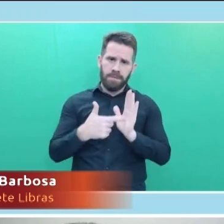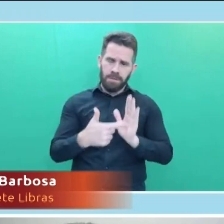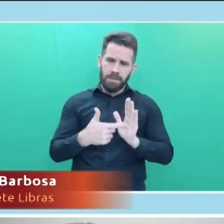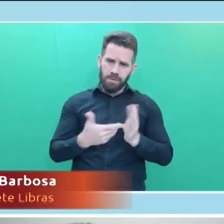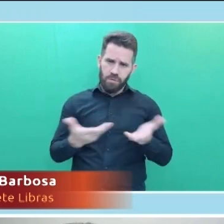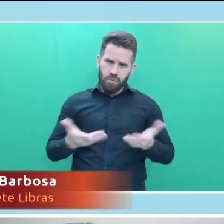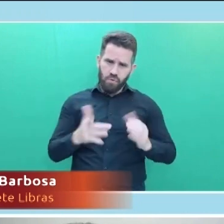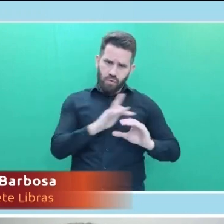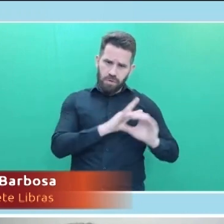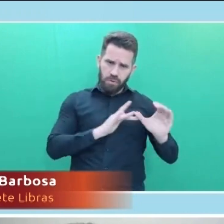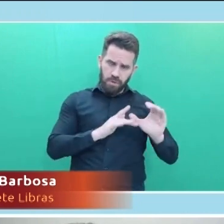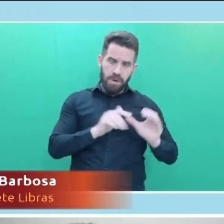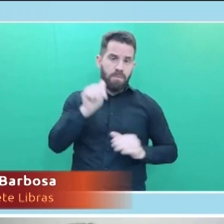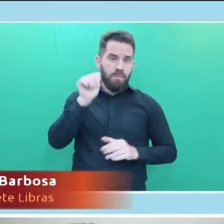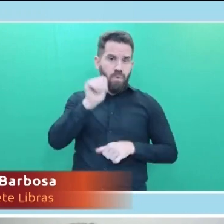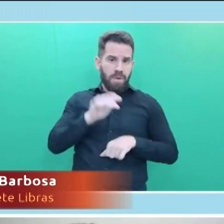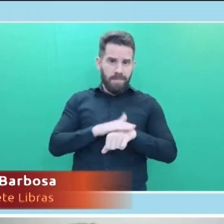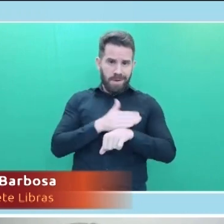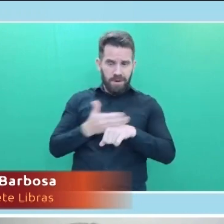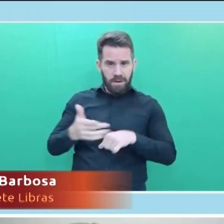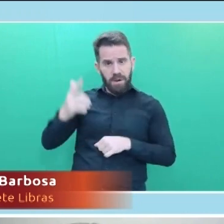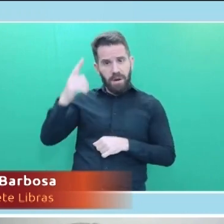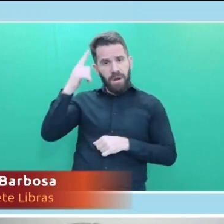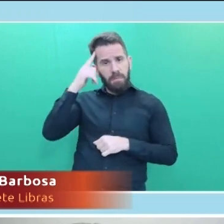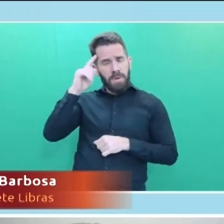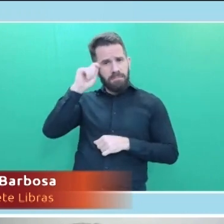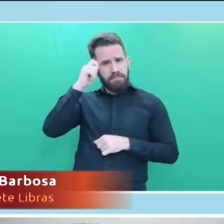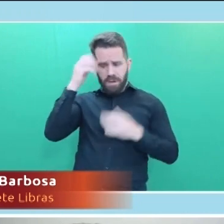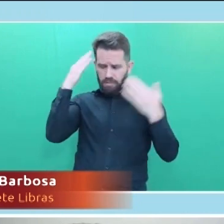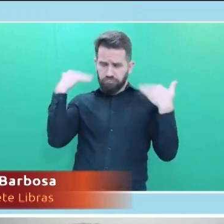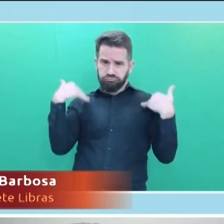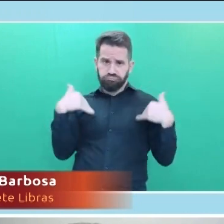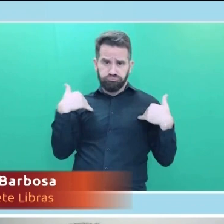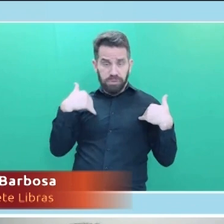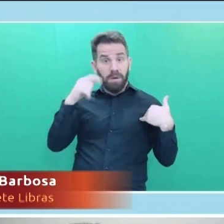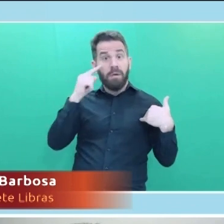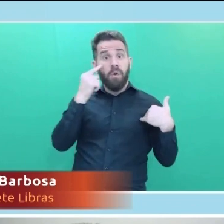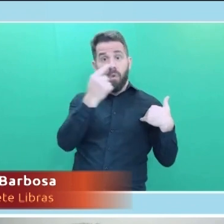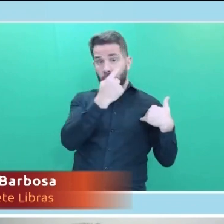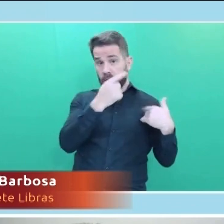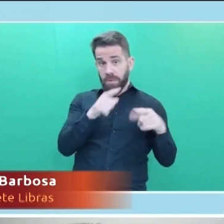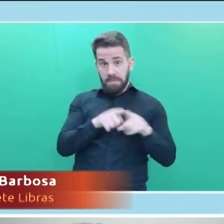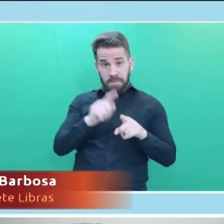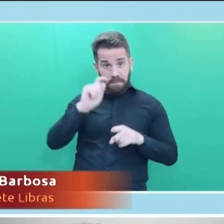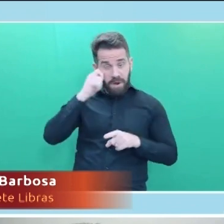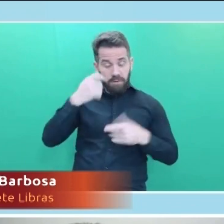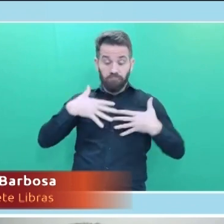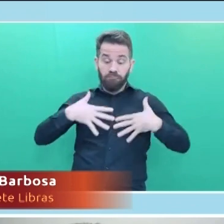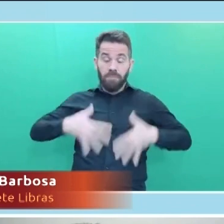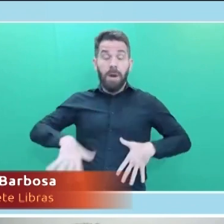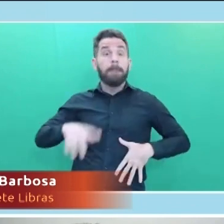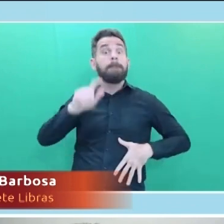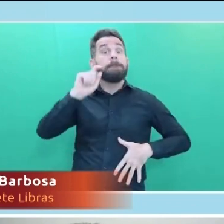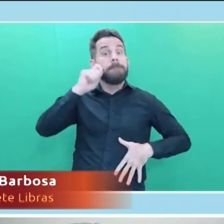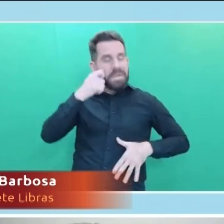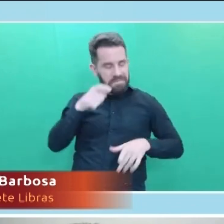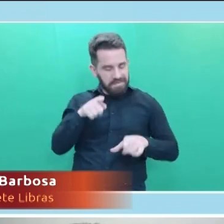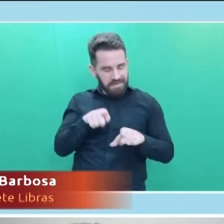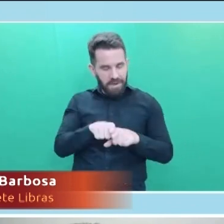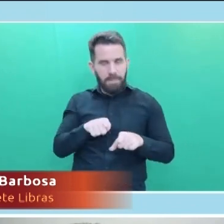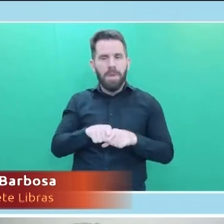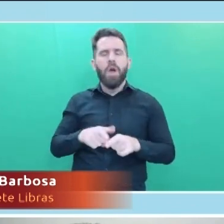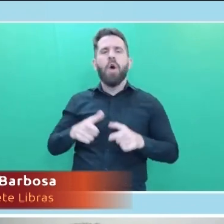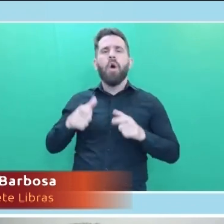clara, cabelos escuros e longos, olhos também escuros. Hoje visto uma roupa preta e estou sentada à frente de um fundo